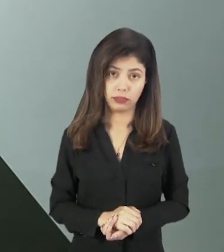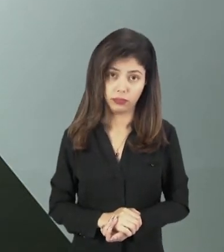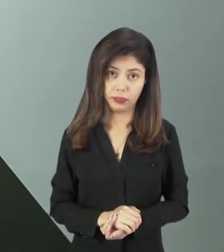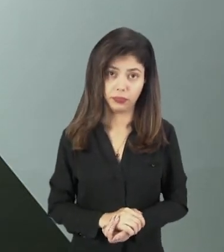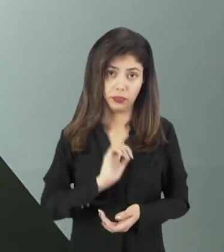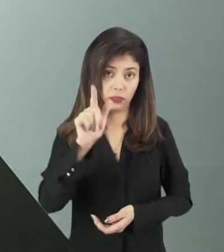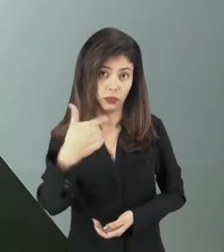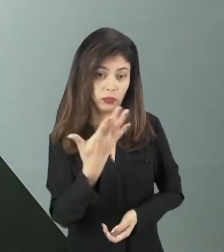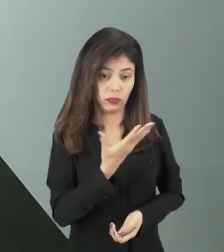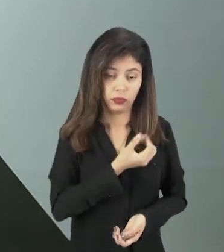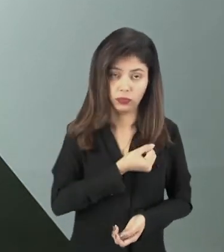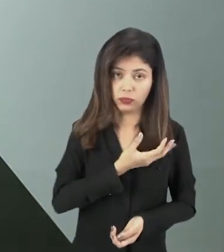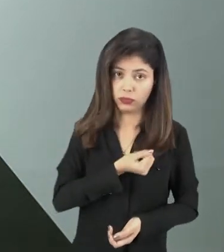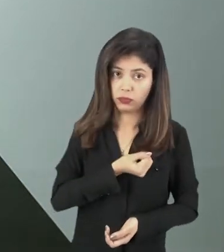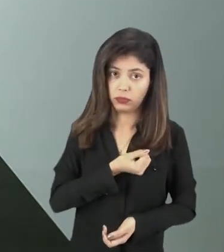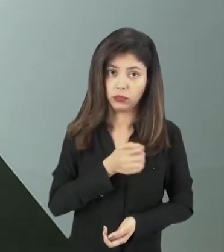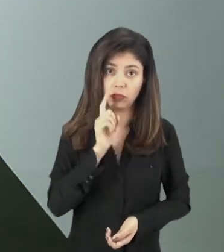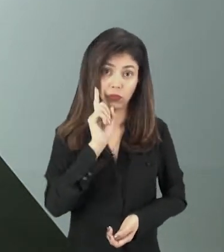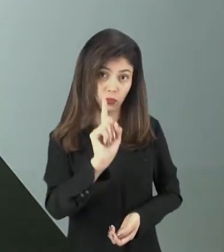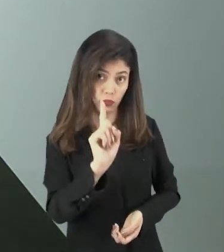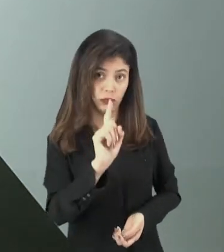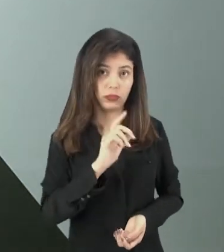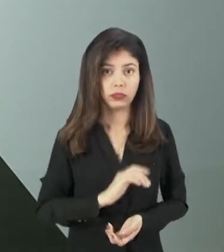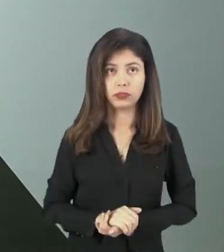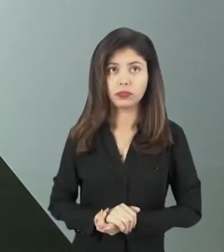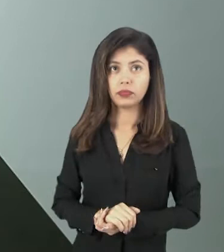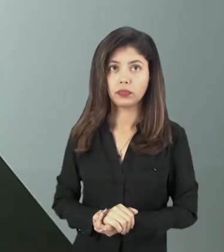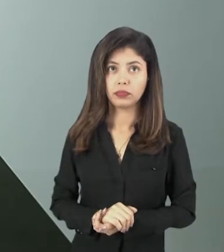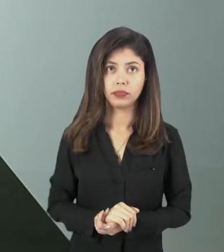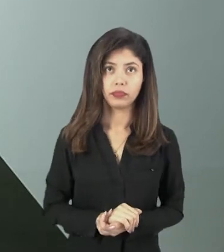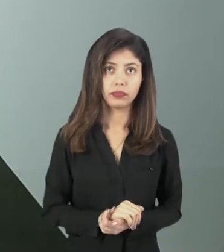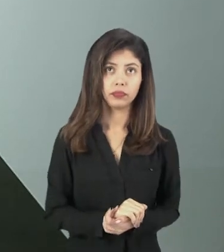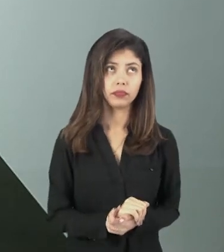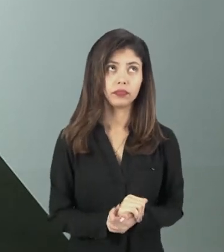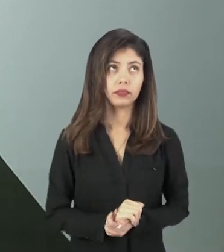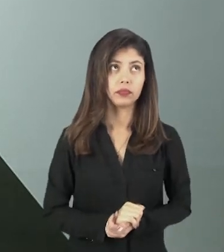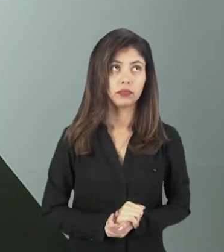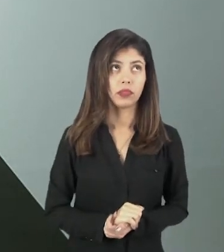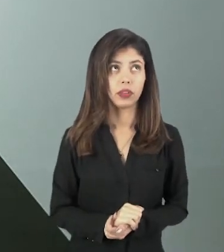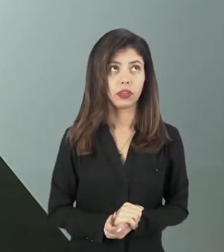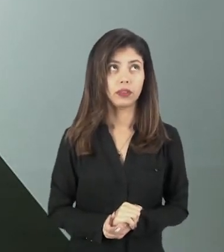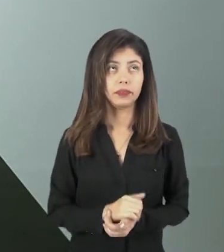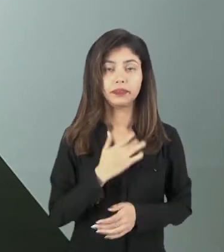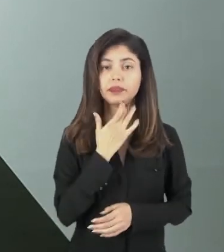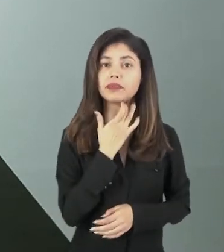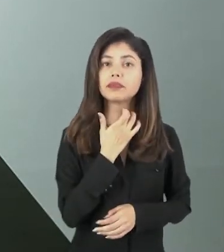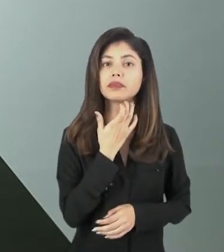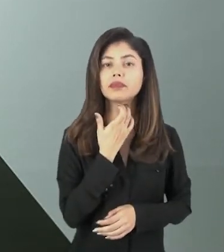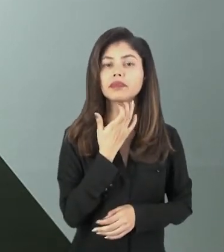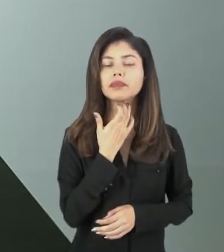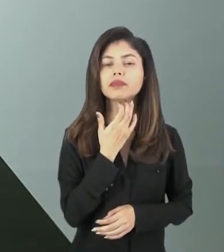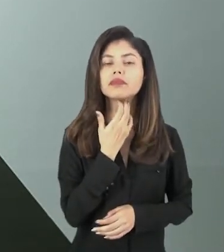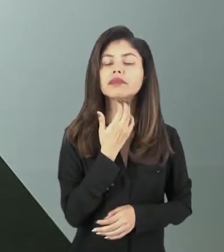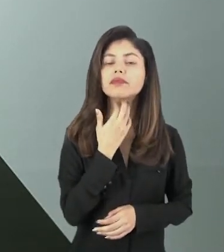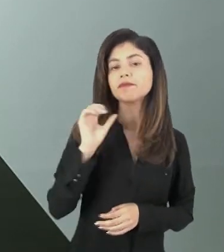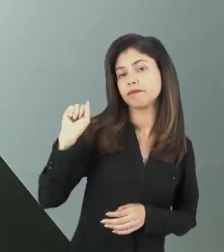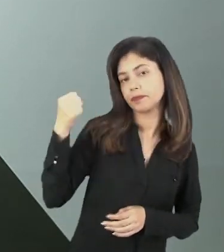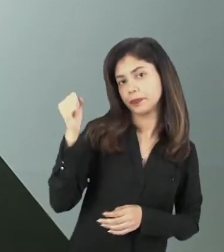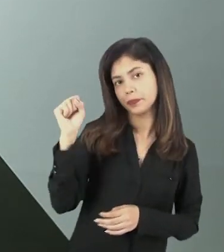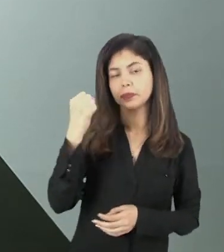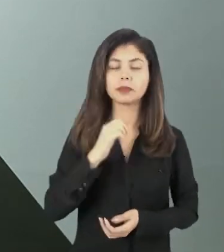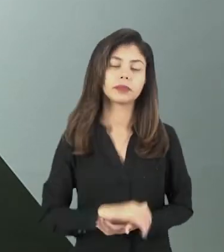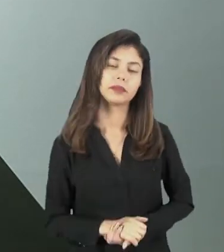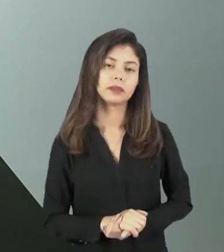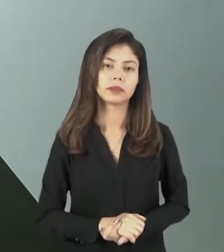um outro número com algarismos só né eu vou ter aqui é o número 8